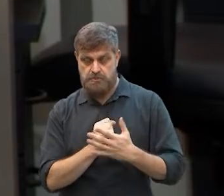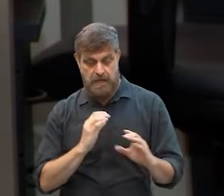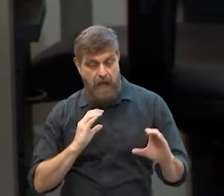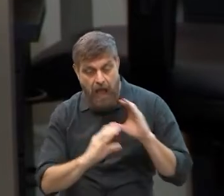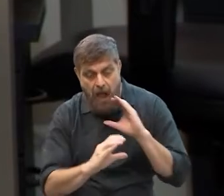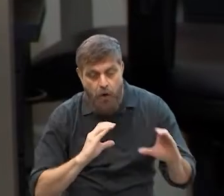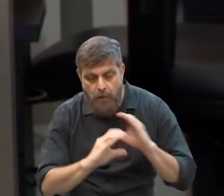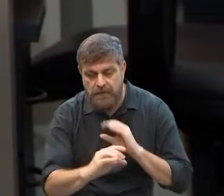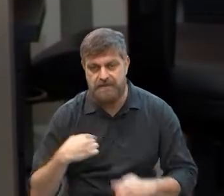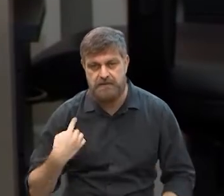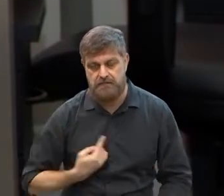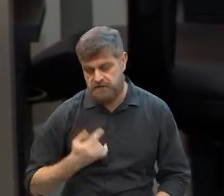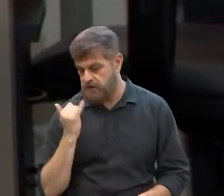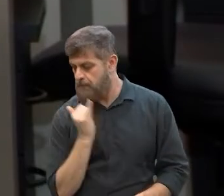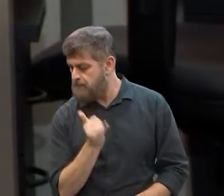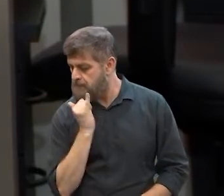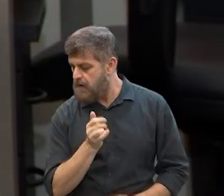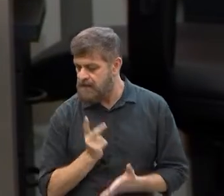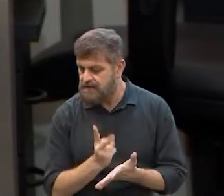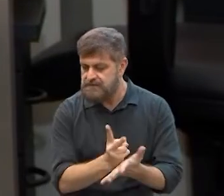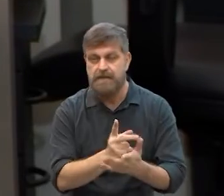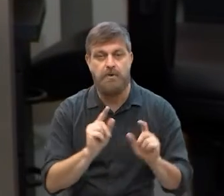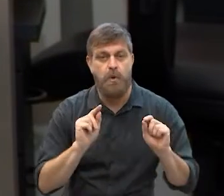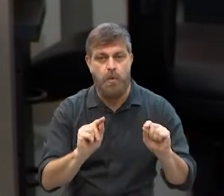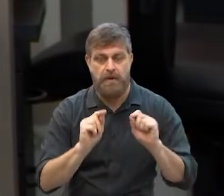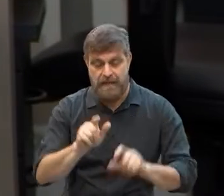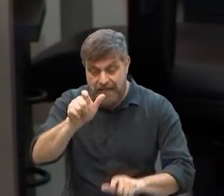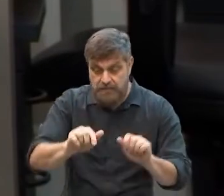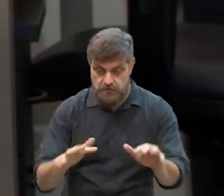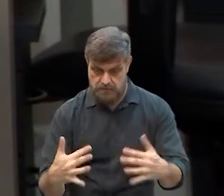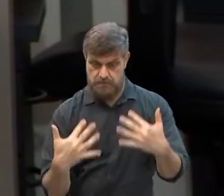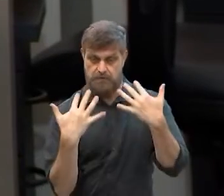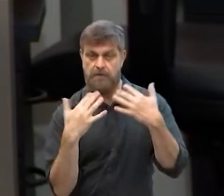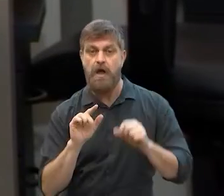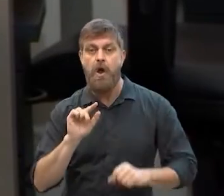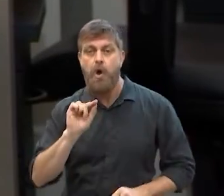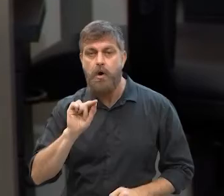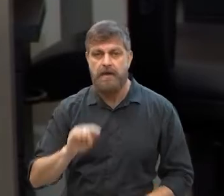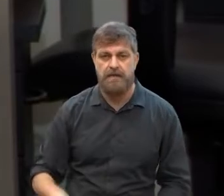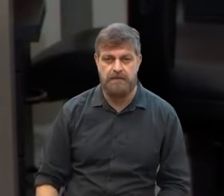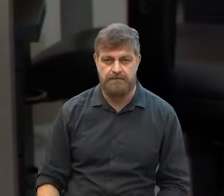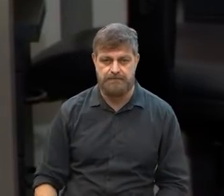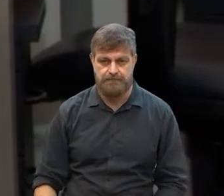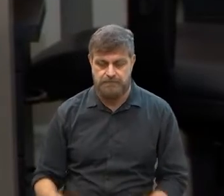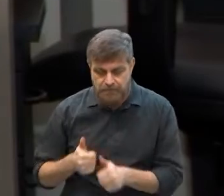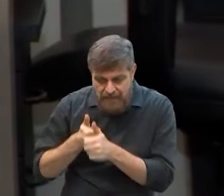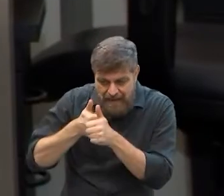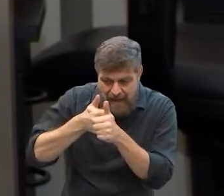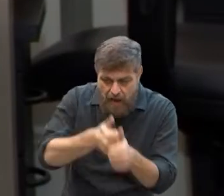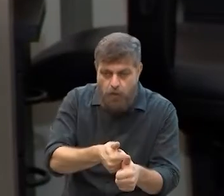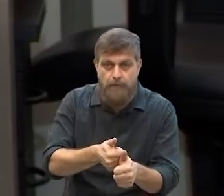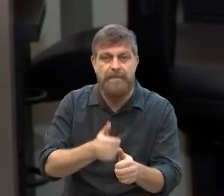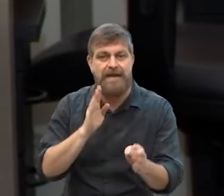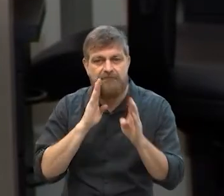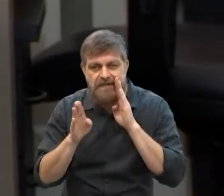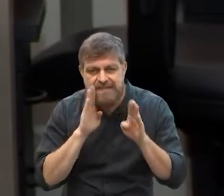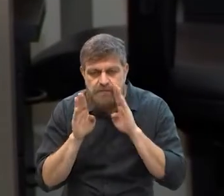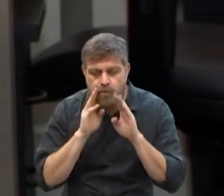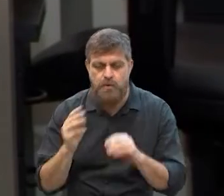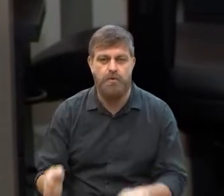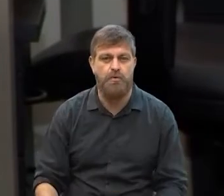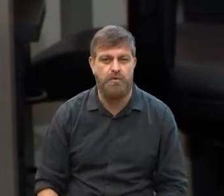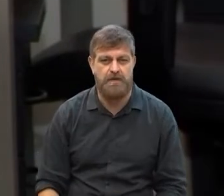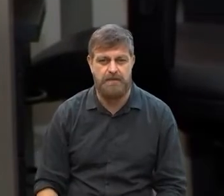Por isso que a gente sempre fala para as pessoas que nos ouvem, procurar nos acompanhar através das redes sociais,